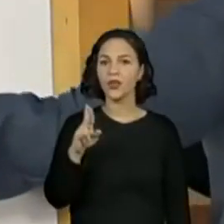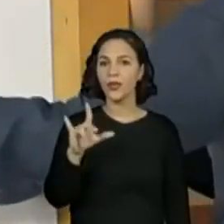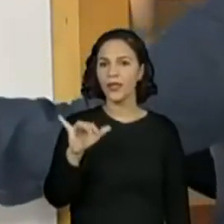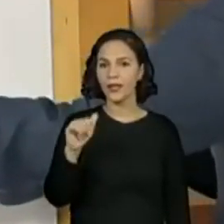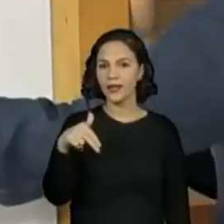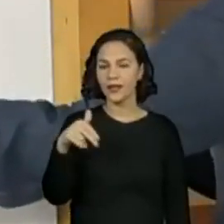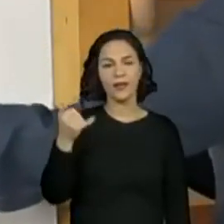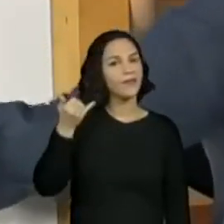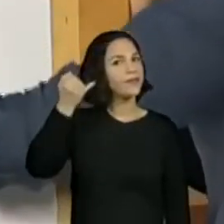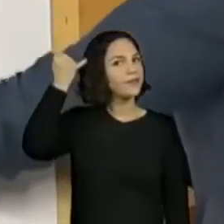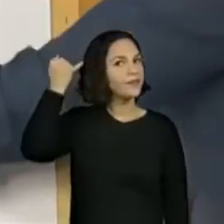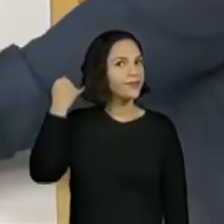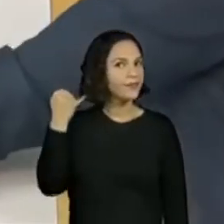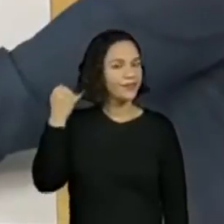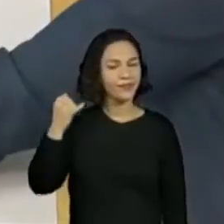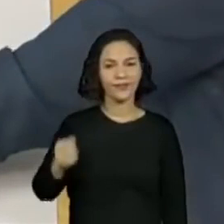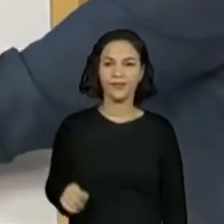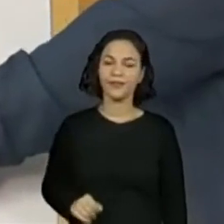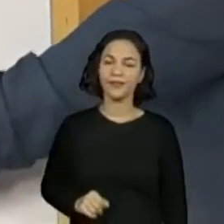Juliana,